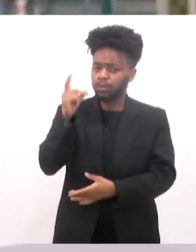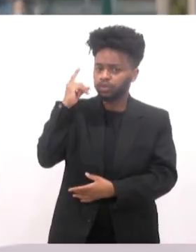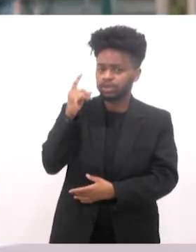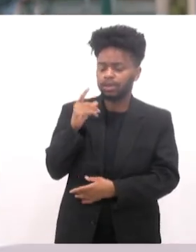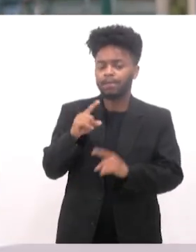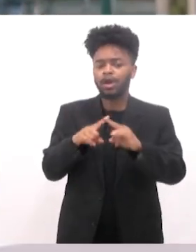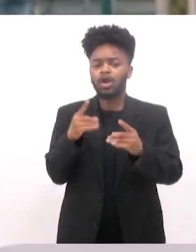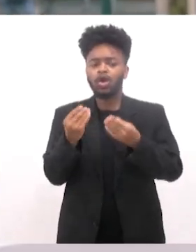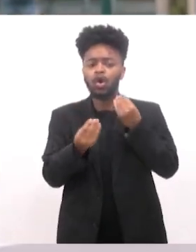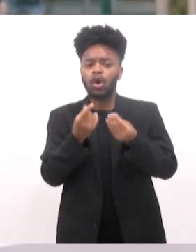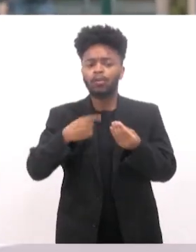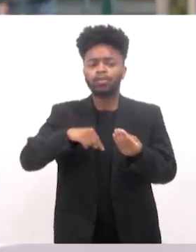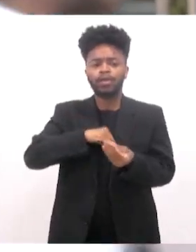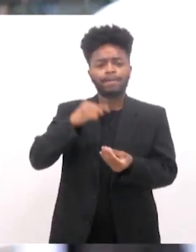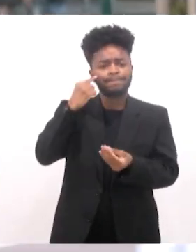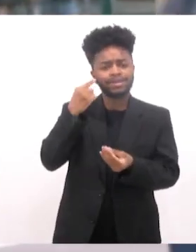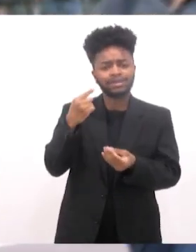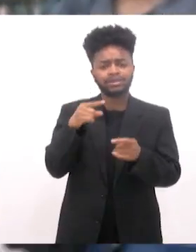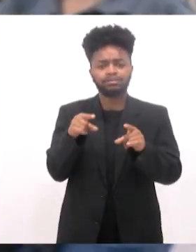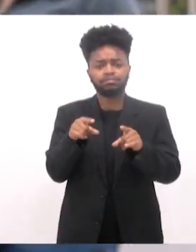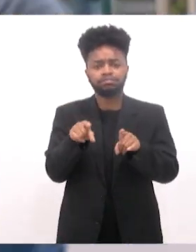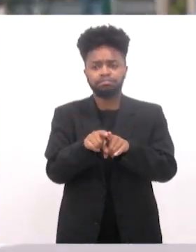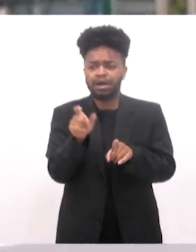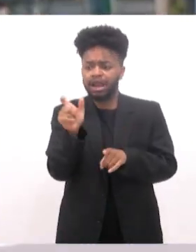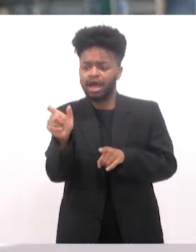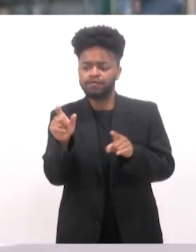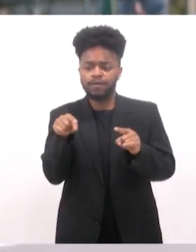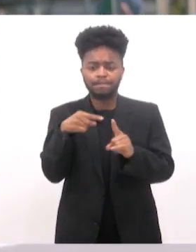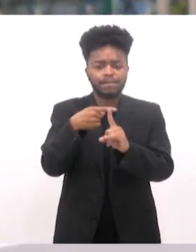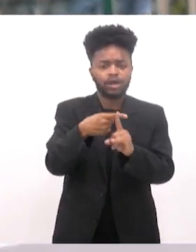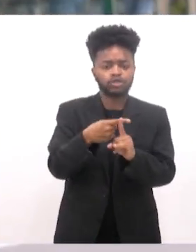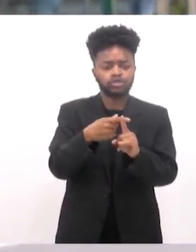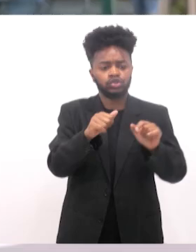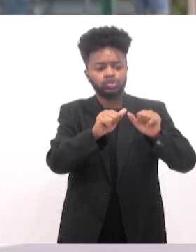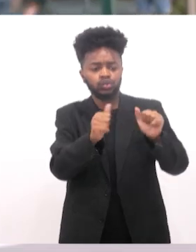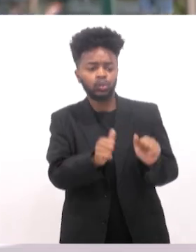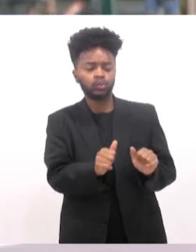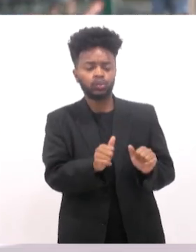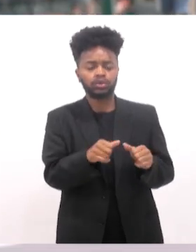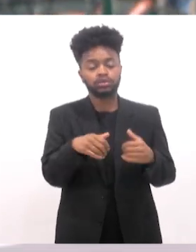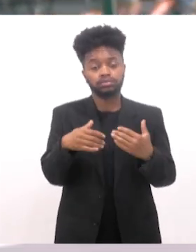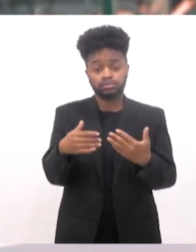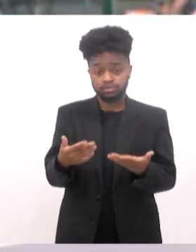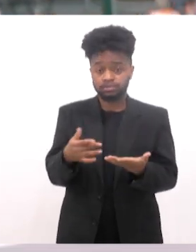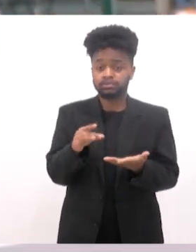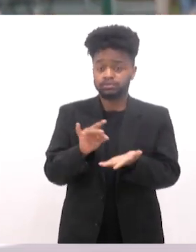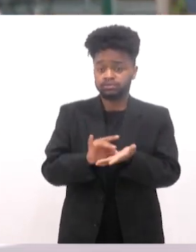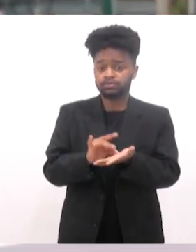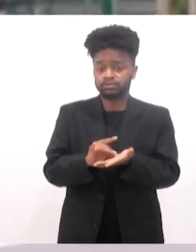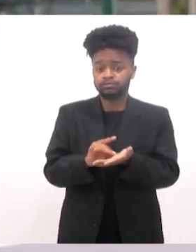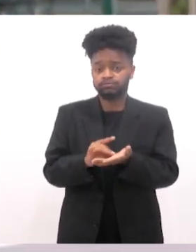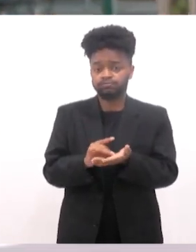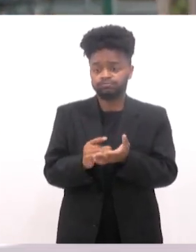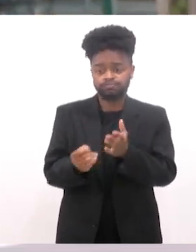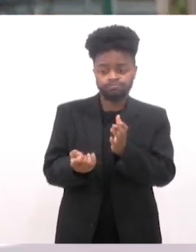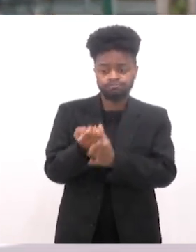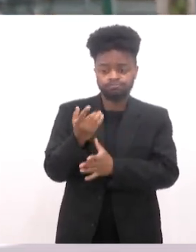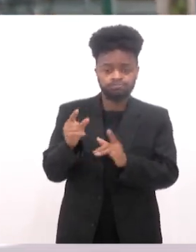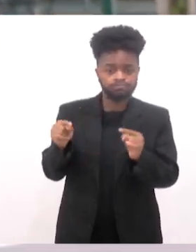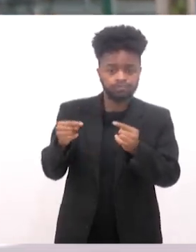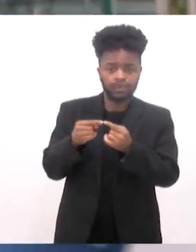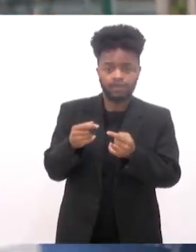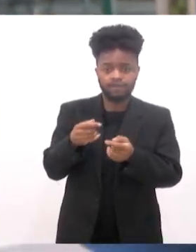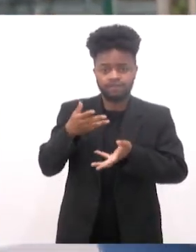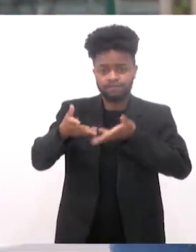pensar palavra e escultura, por exemplo, né? Então isso é o que gera o atos de fala, né?